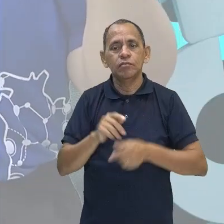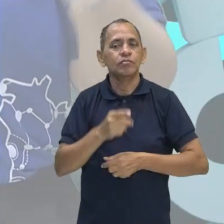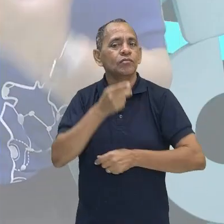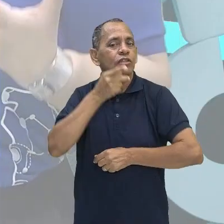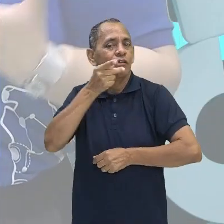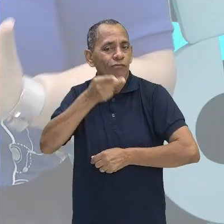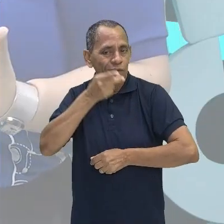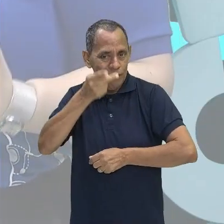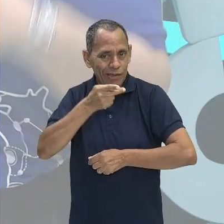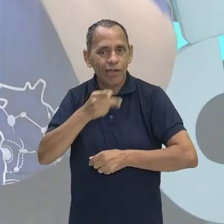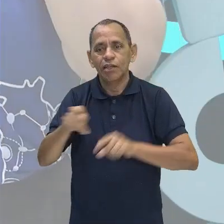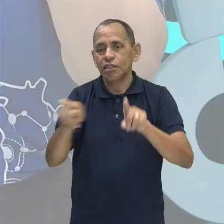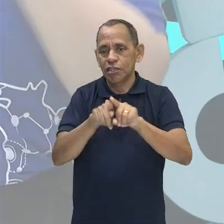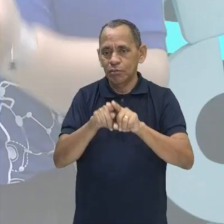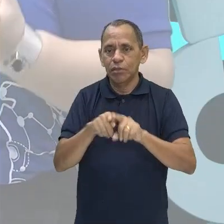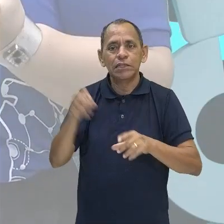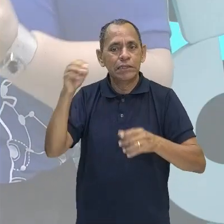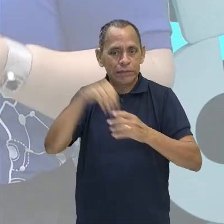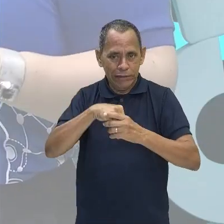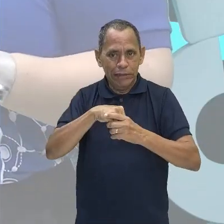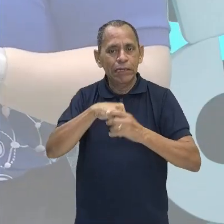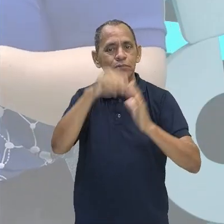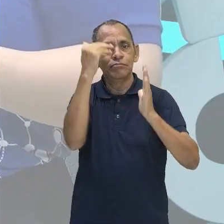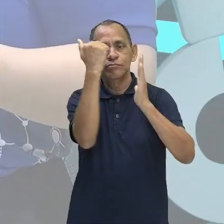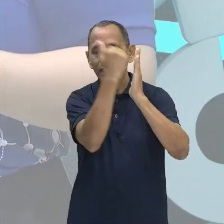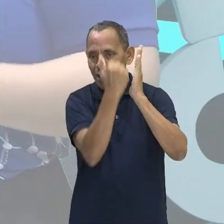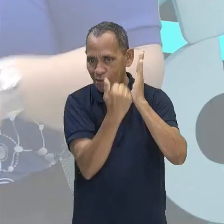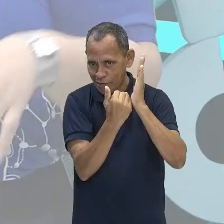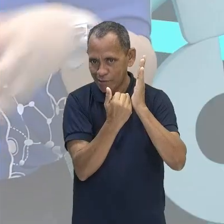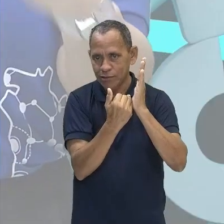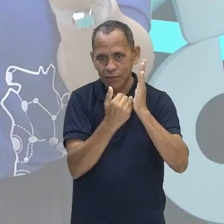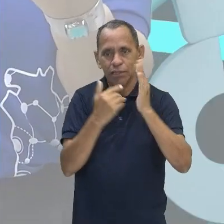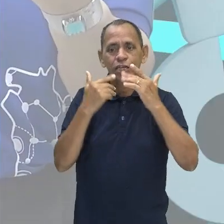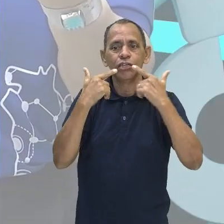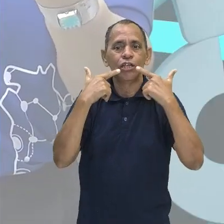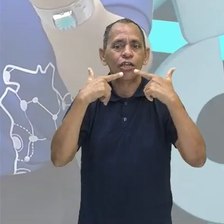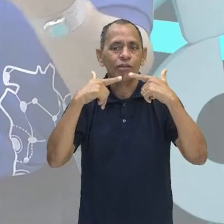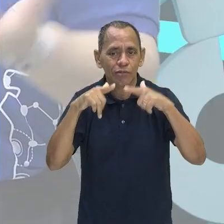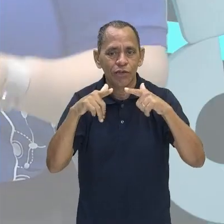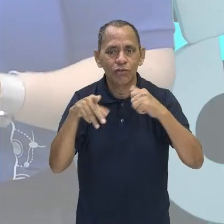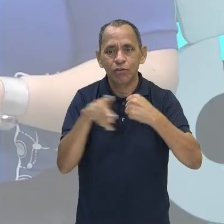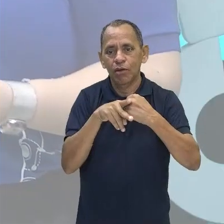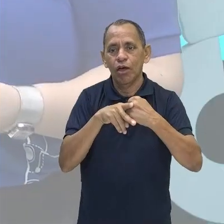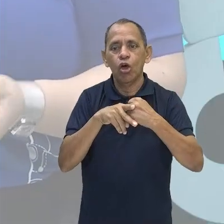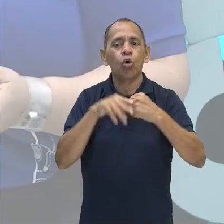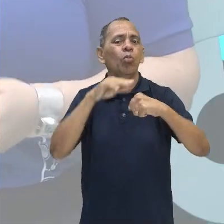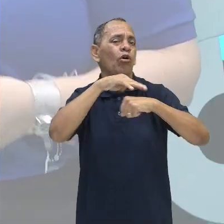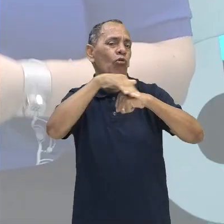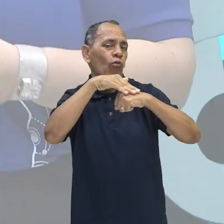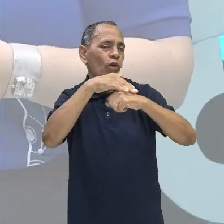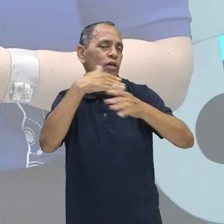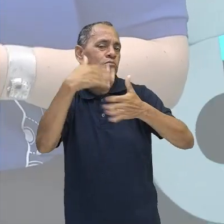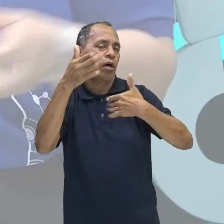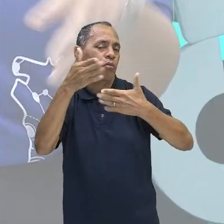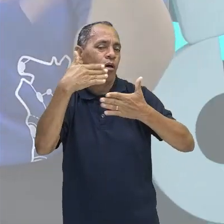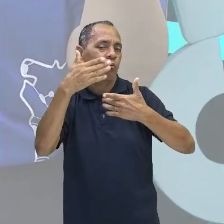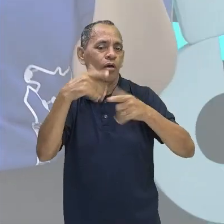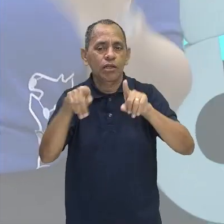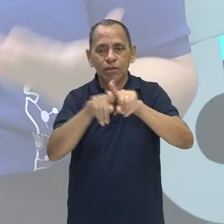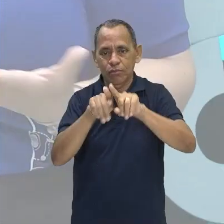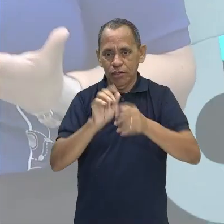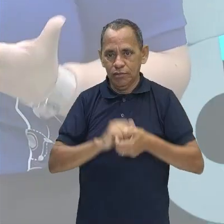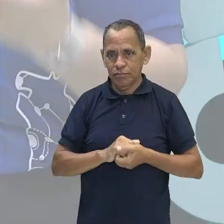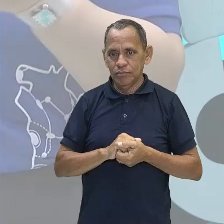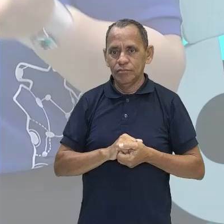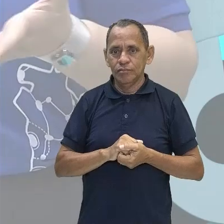também faz parte dessa classificação da linguagem verbal. Então, numa conversa, linguagem verbal. No momento